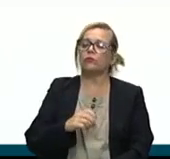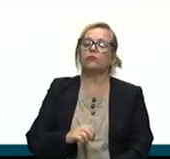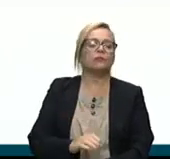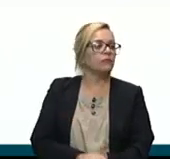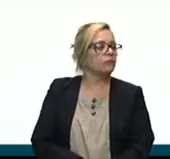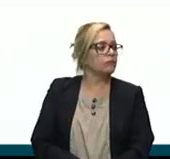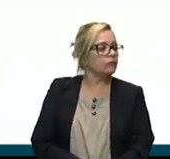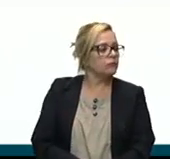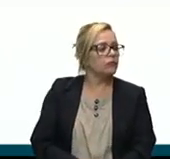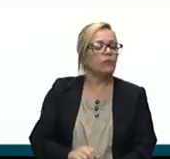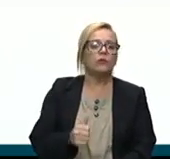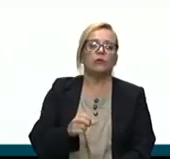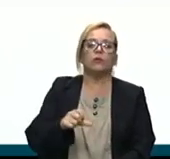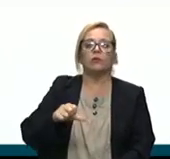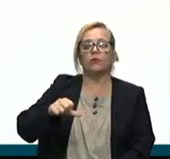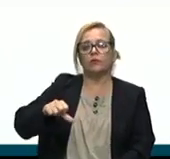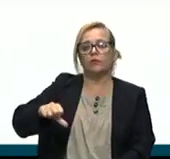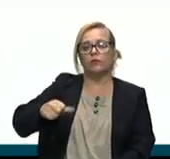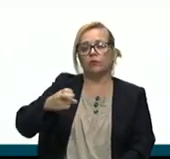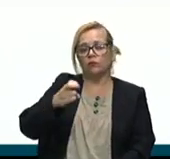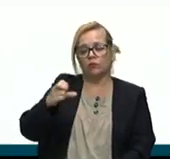159,5 e